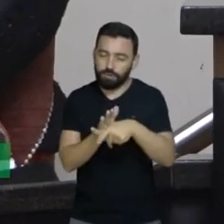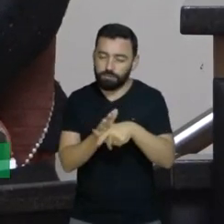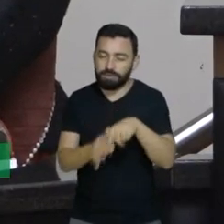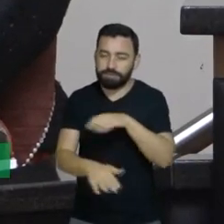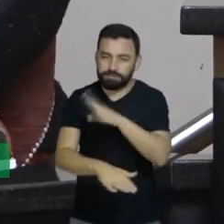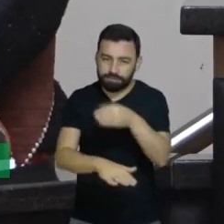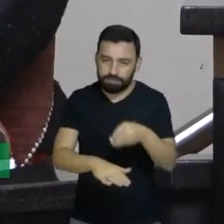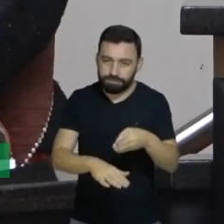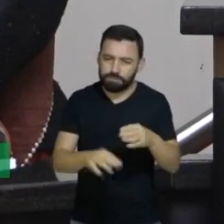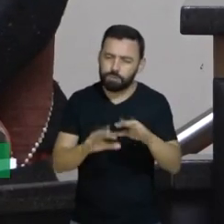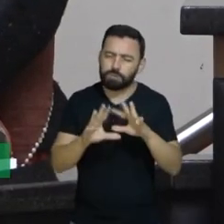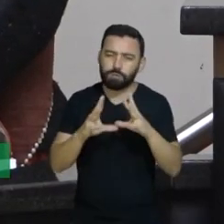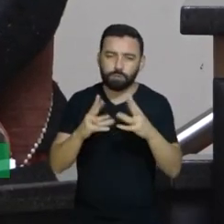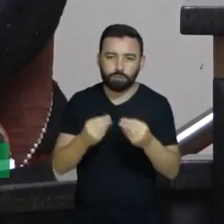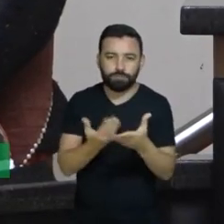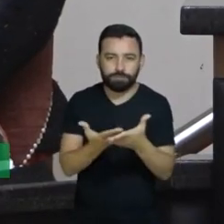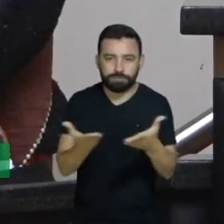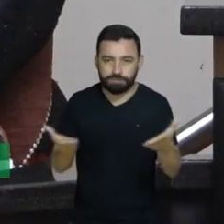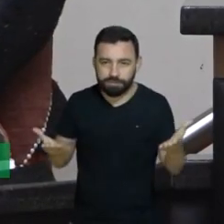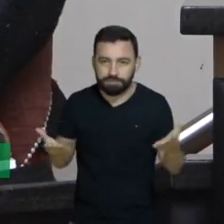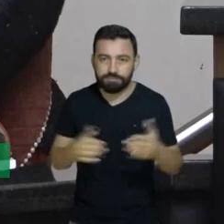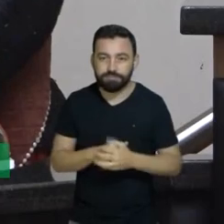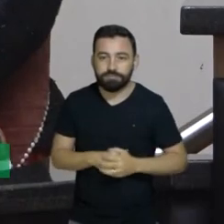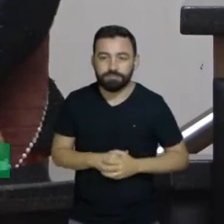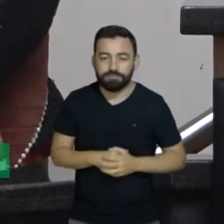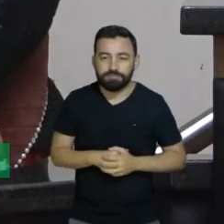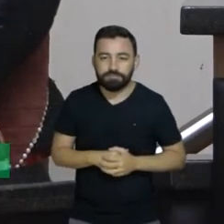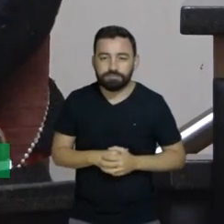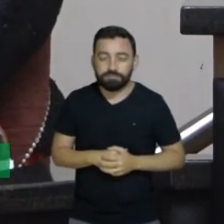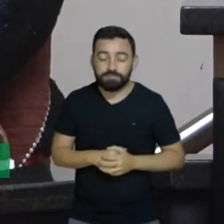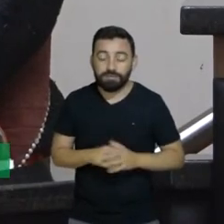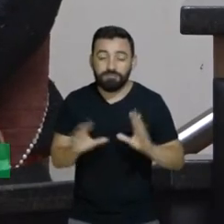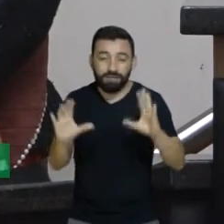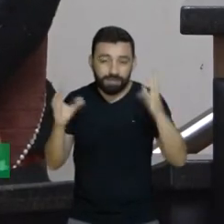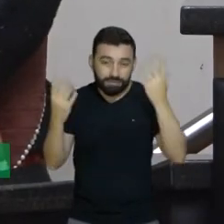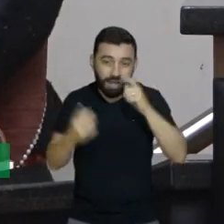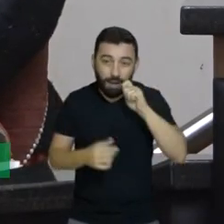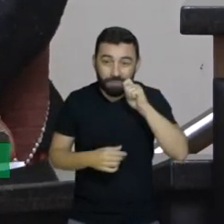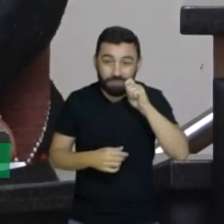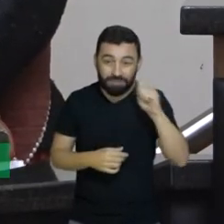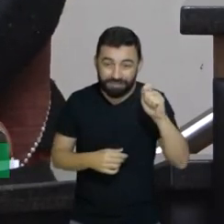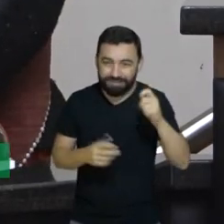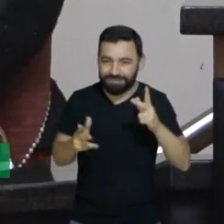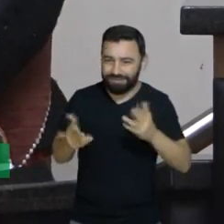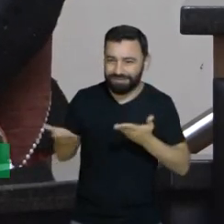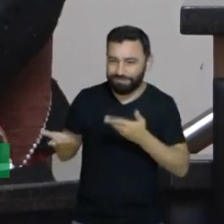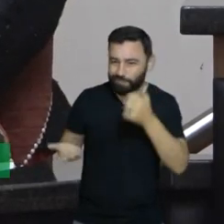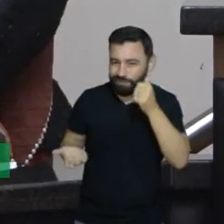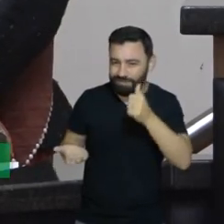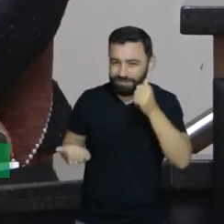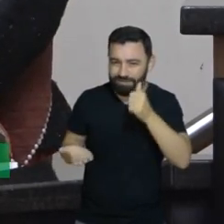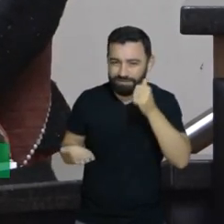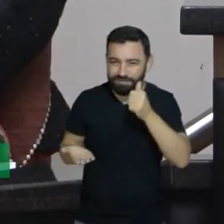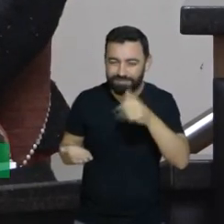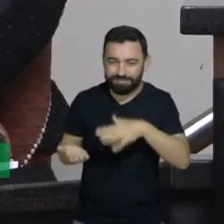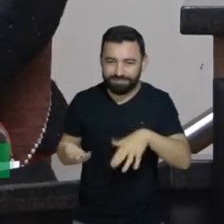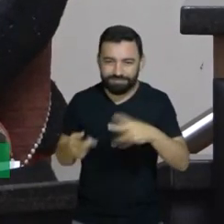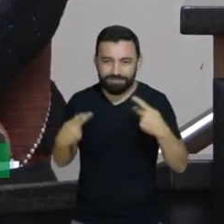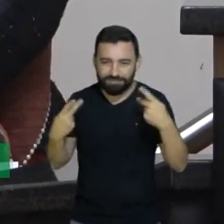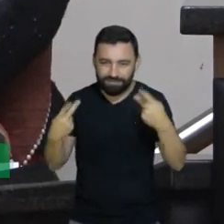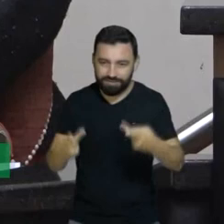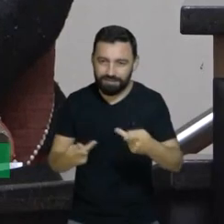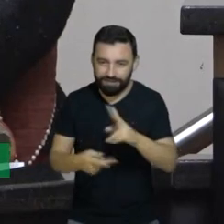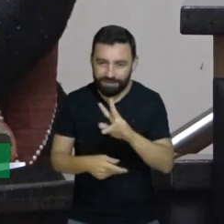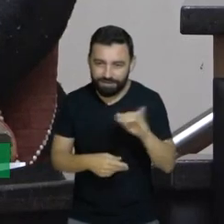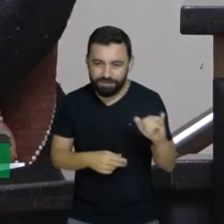todos vocês, estendendo o convite. A nossa Festa Nacional do Pinhão, como as meninas vão convidá-los daqui a pouquinho,